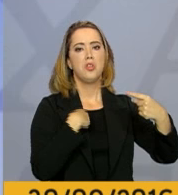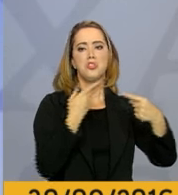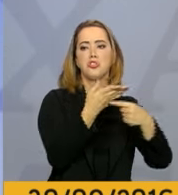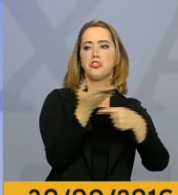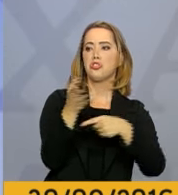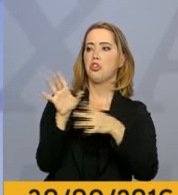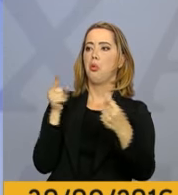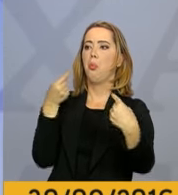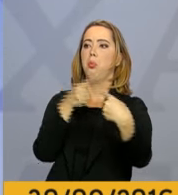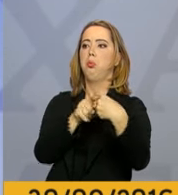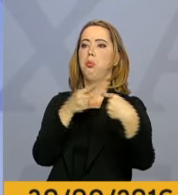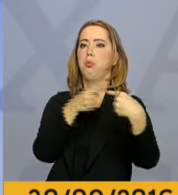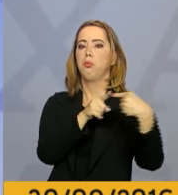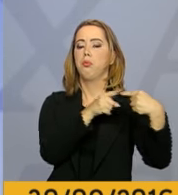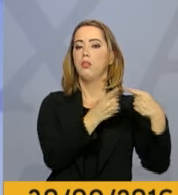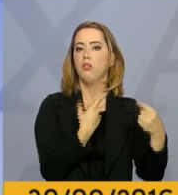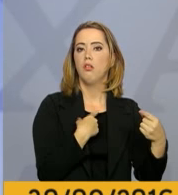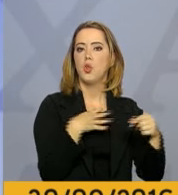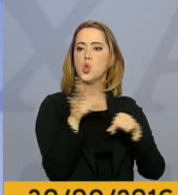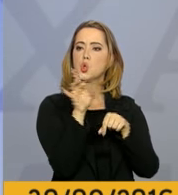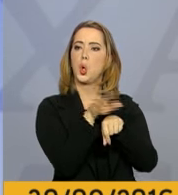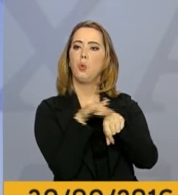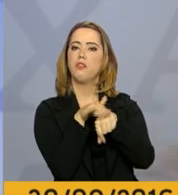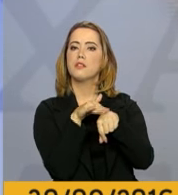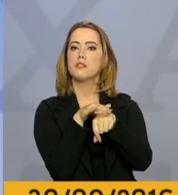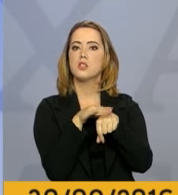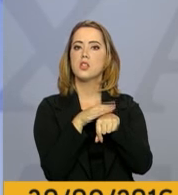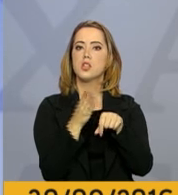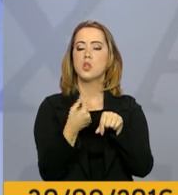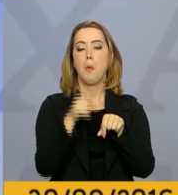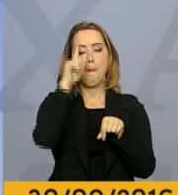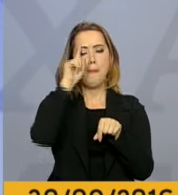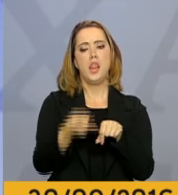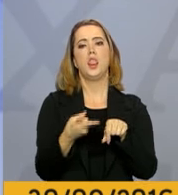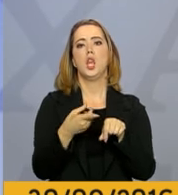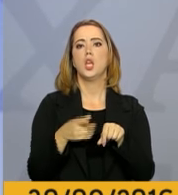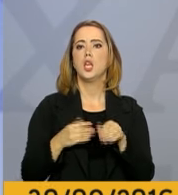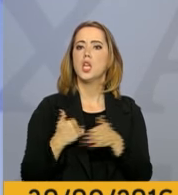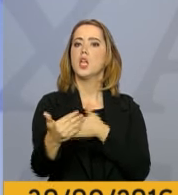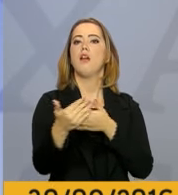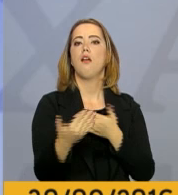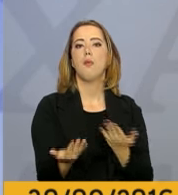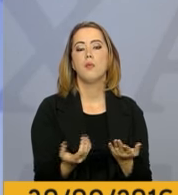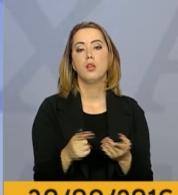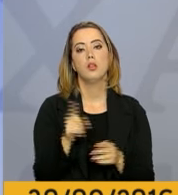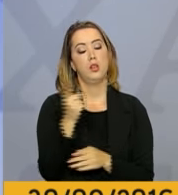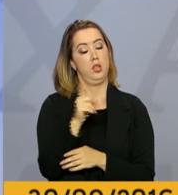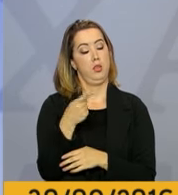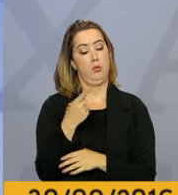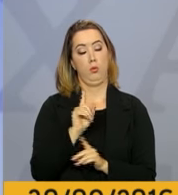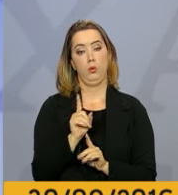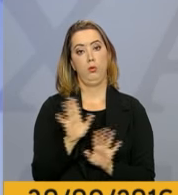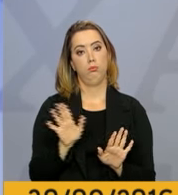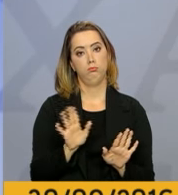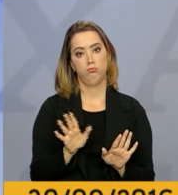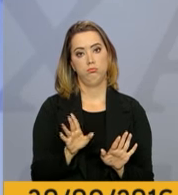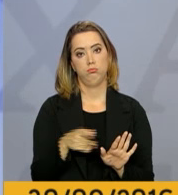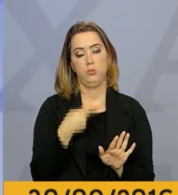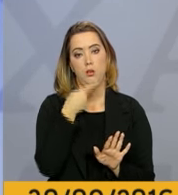leniente, mas a gente está conversando, etc., deveria logo impor uma medida, etc., coisa que eu não faço, me recuso a